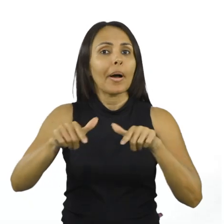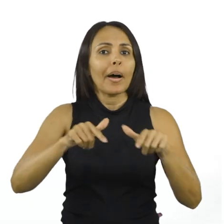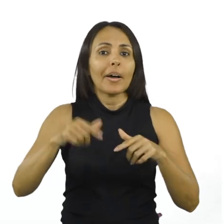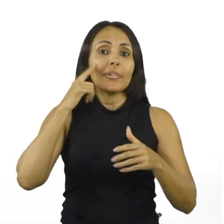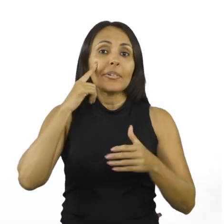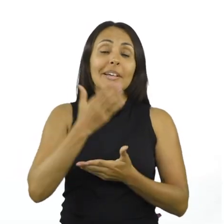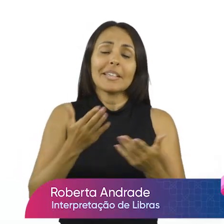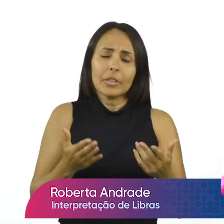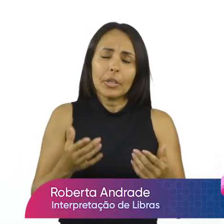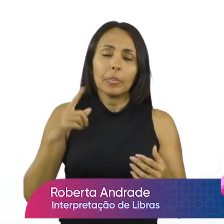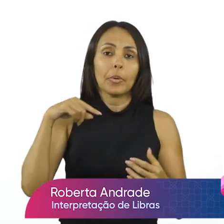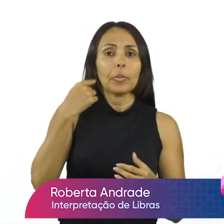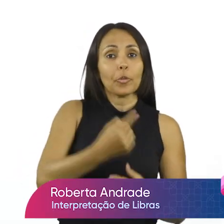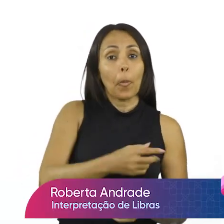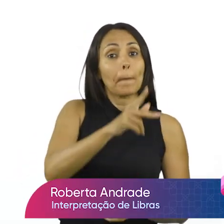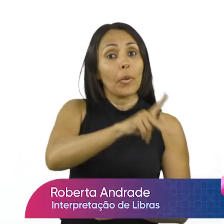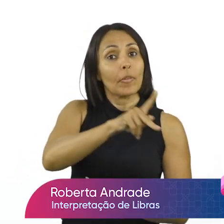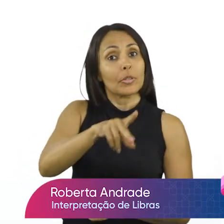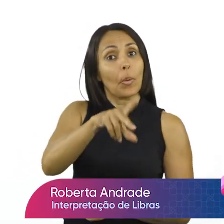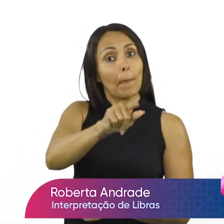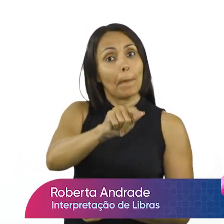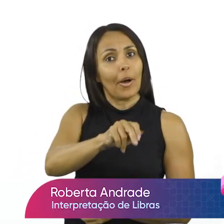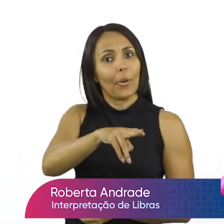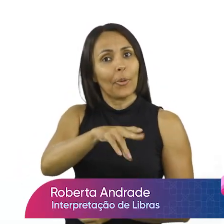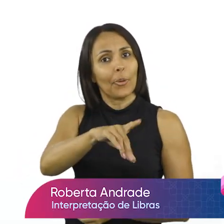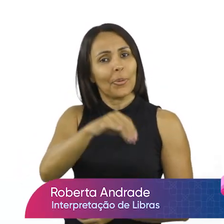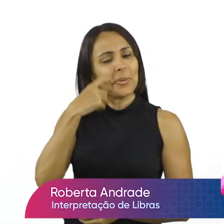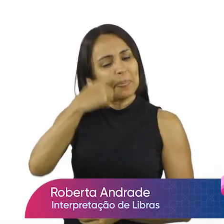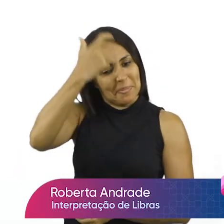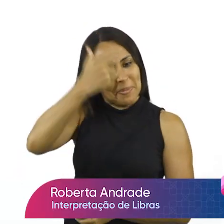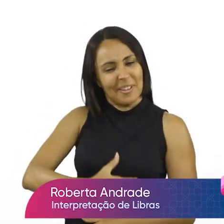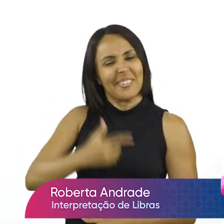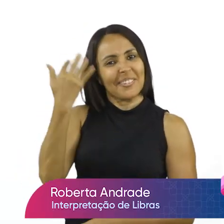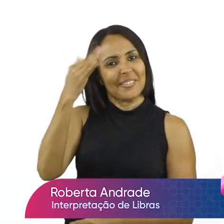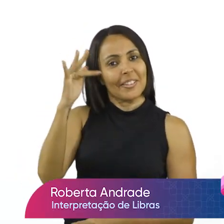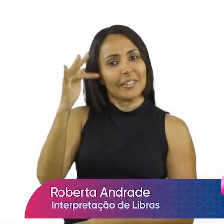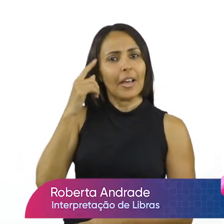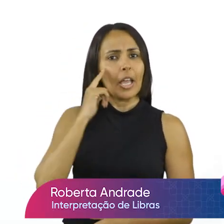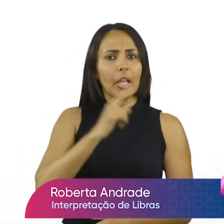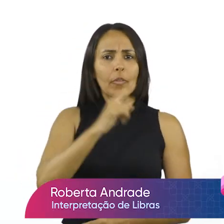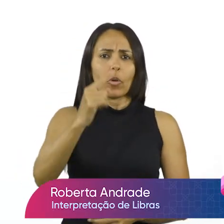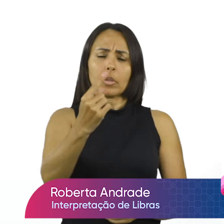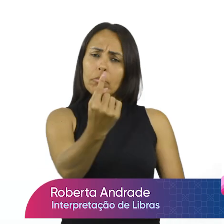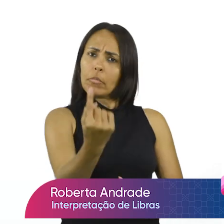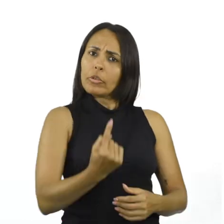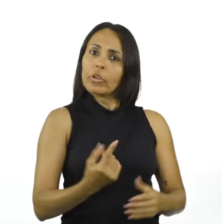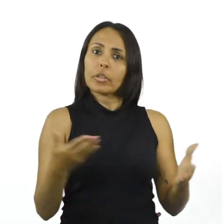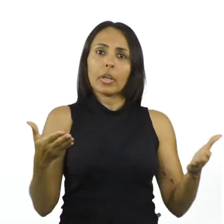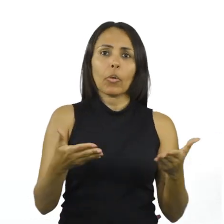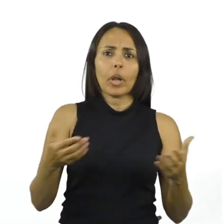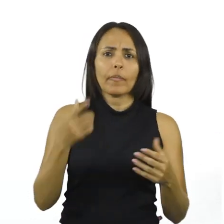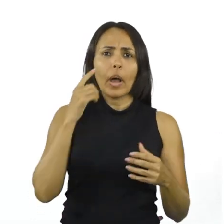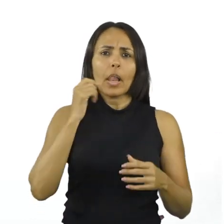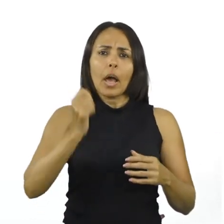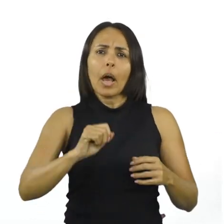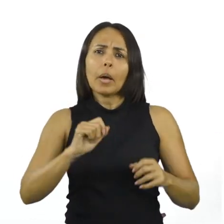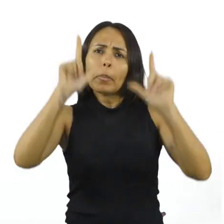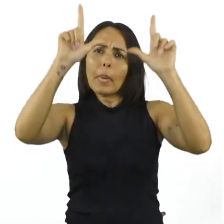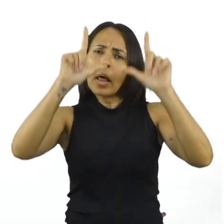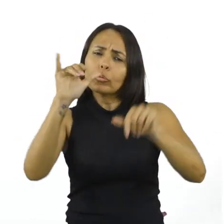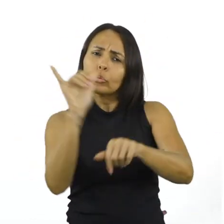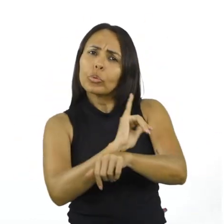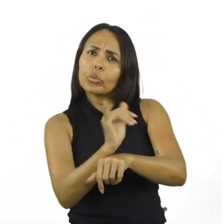de paraquedas aqui, eu me chamo Paulo Vieira, eu sou seu professor de física. E se você está chegando agora, vai lá, procura as